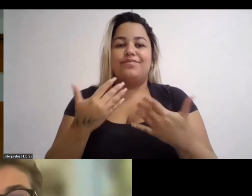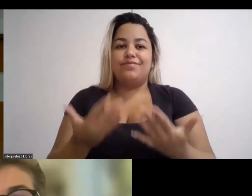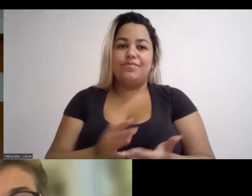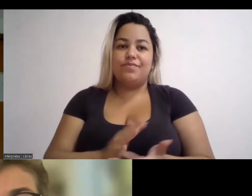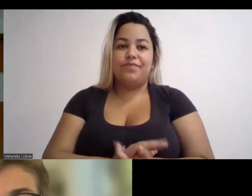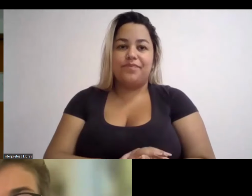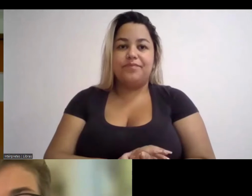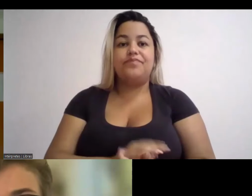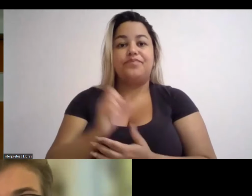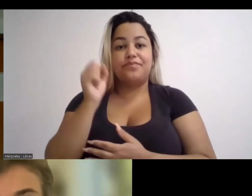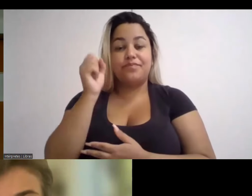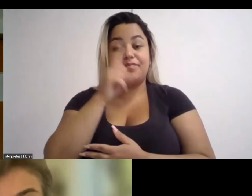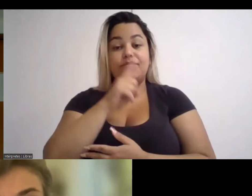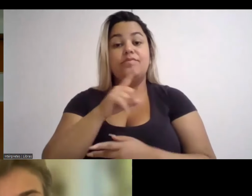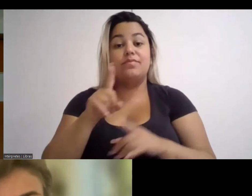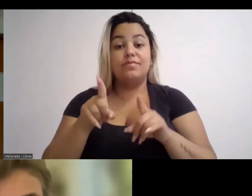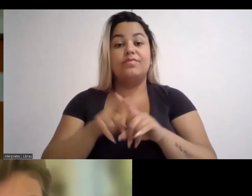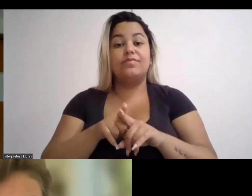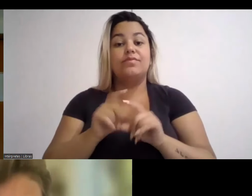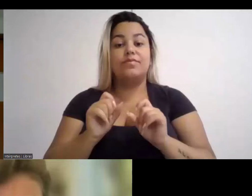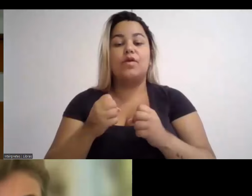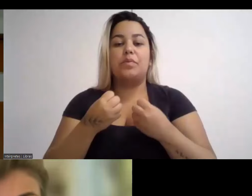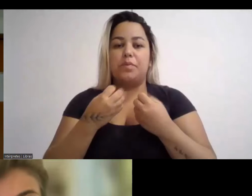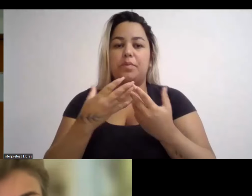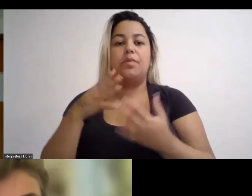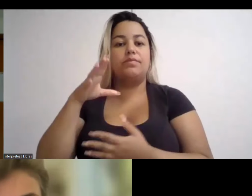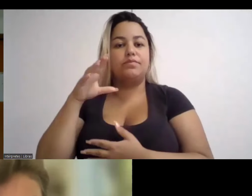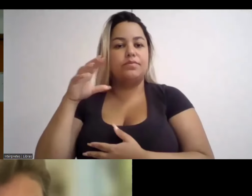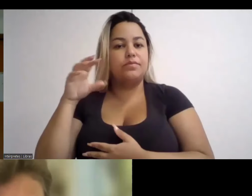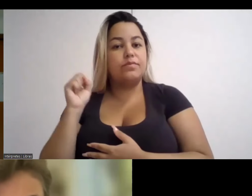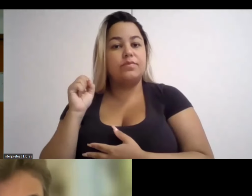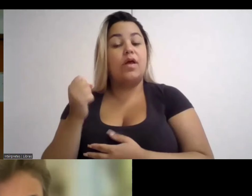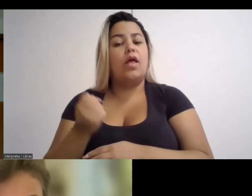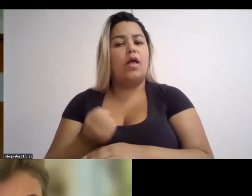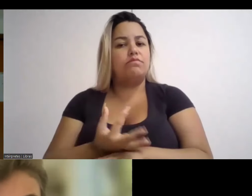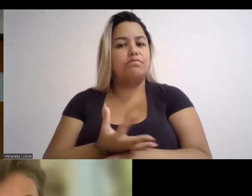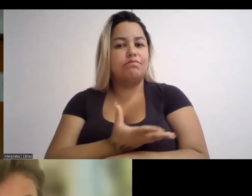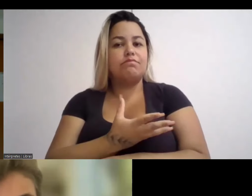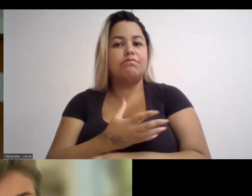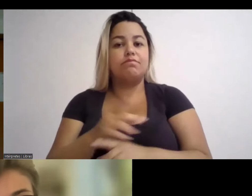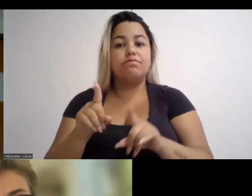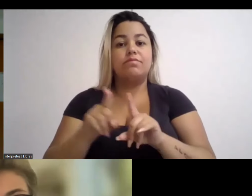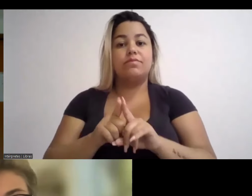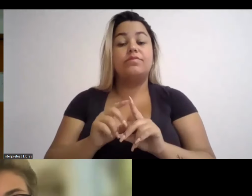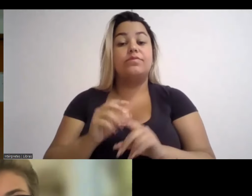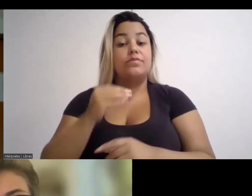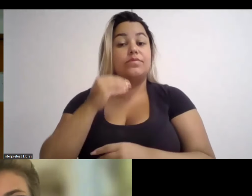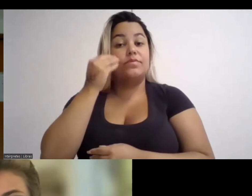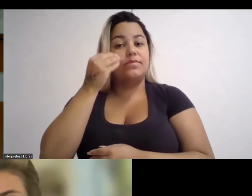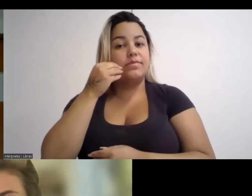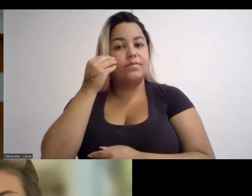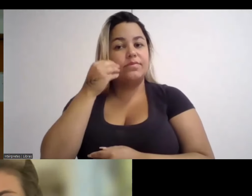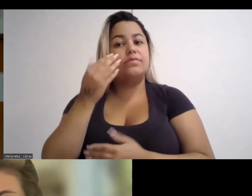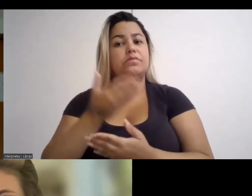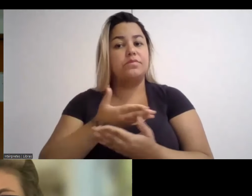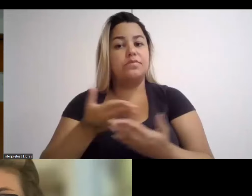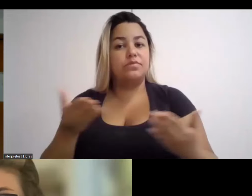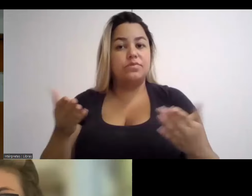É difícil estar nesse papel também, é muito bom te escutar, é muito inspirador essa experiência de vocês